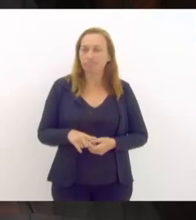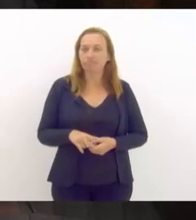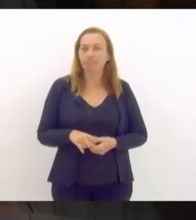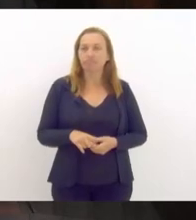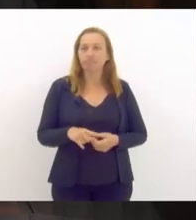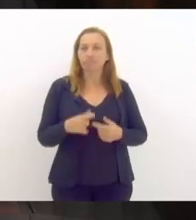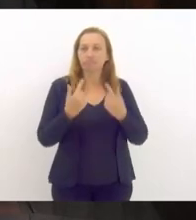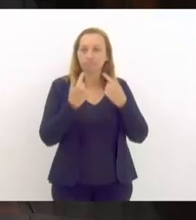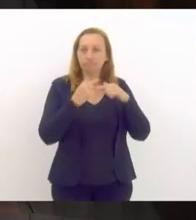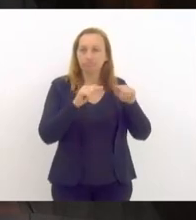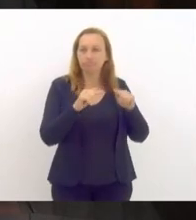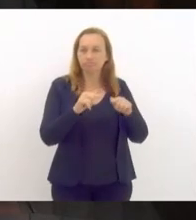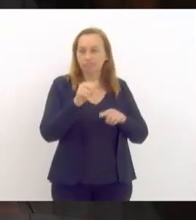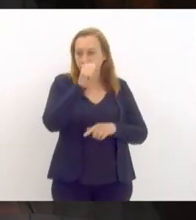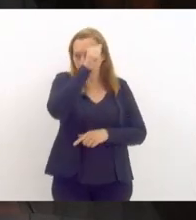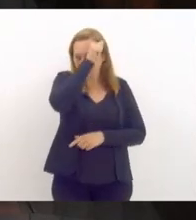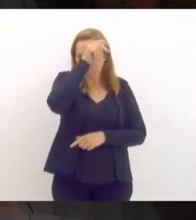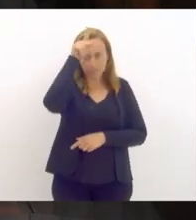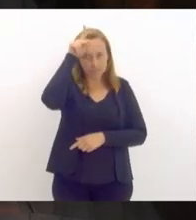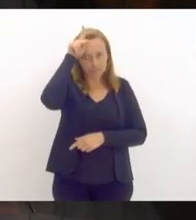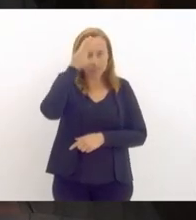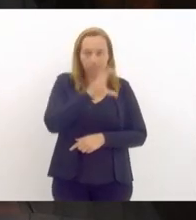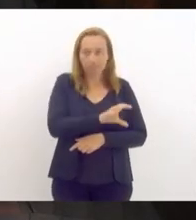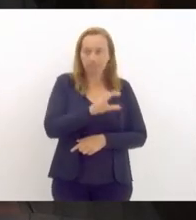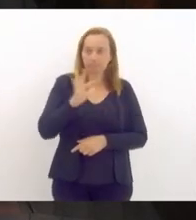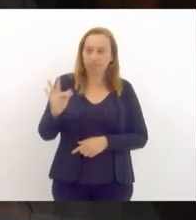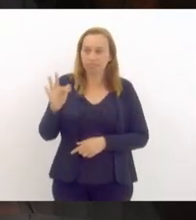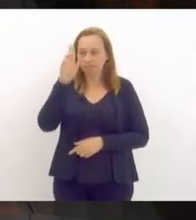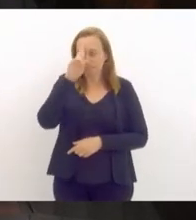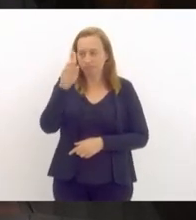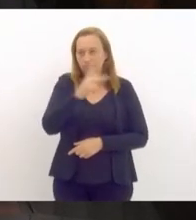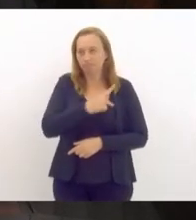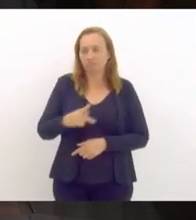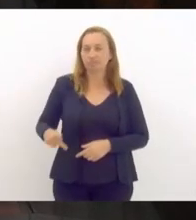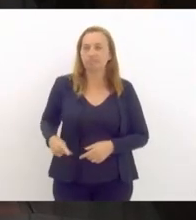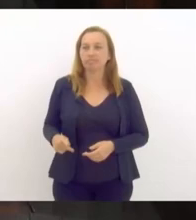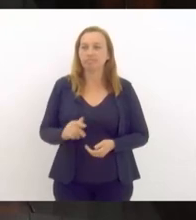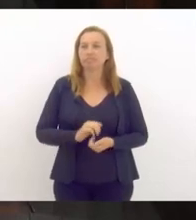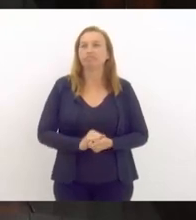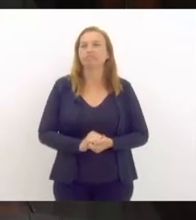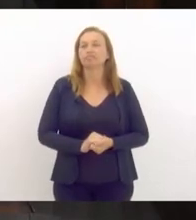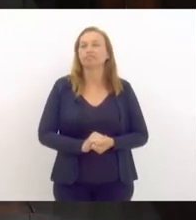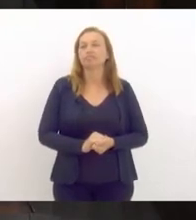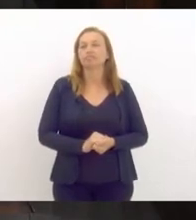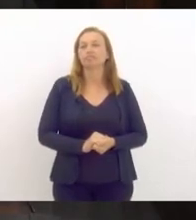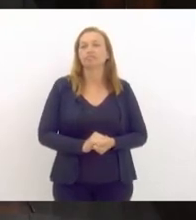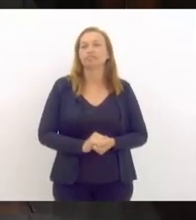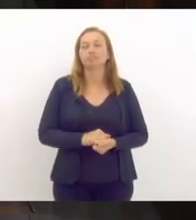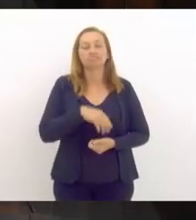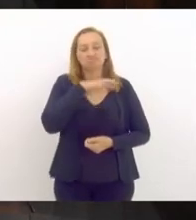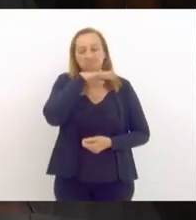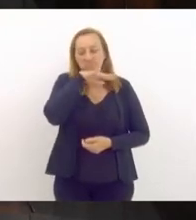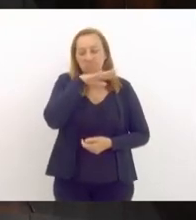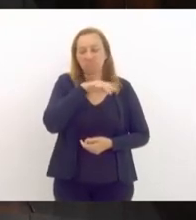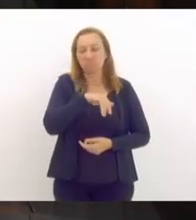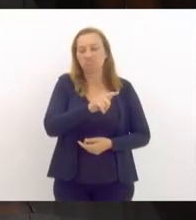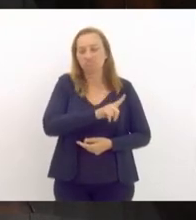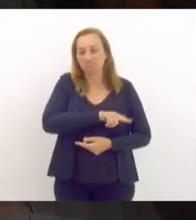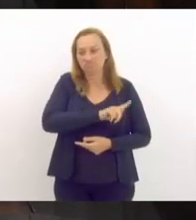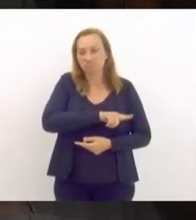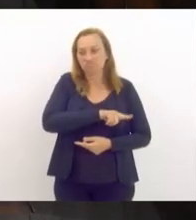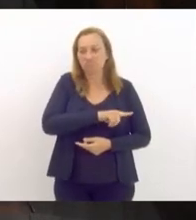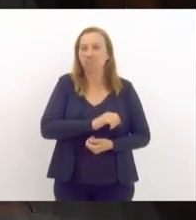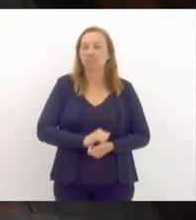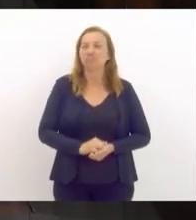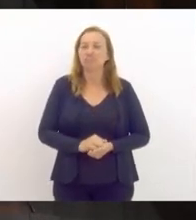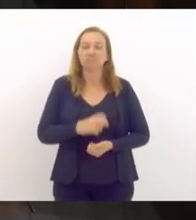aquele perfeitinho de Cabo Frio Presidente perfeitinho de Cabo Frio um péssimo gestor o prefeito